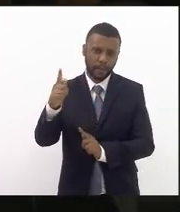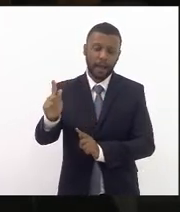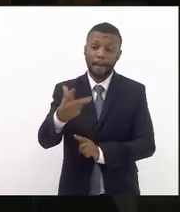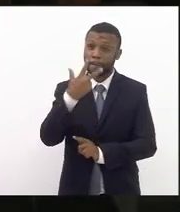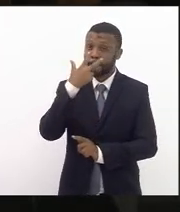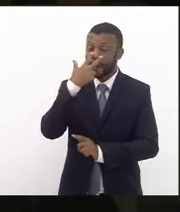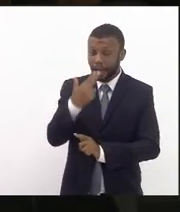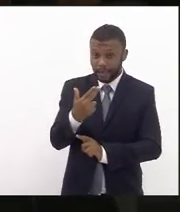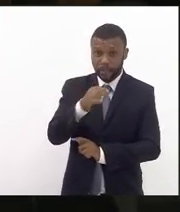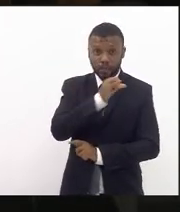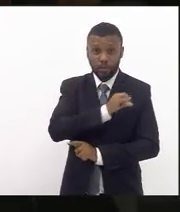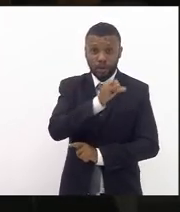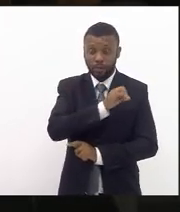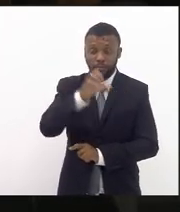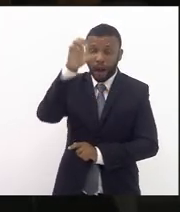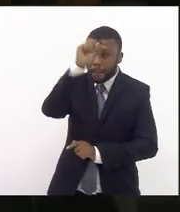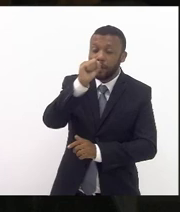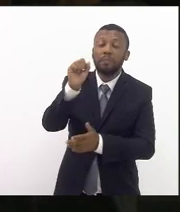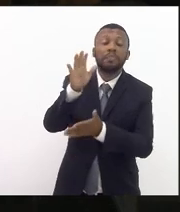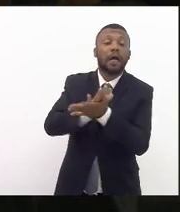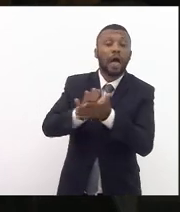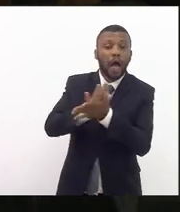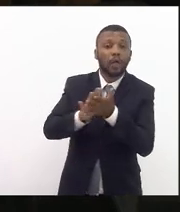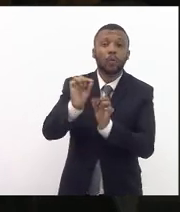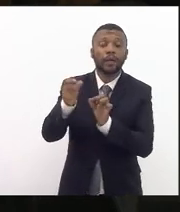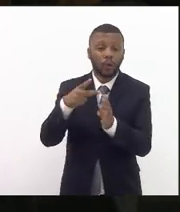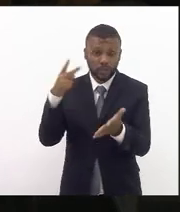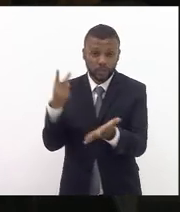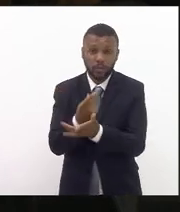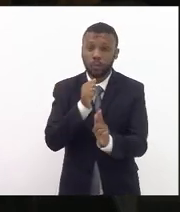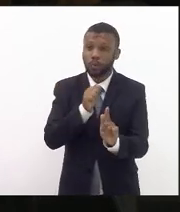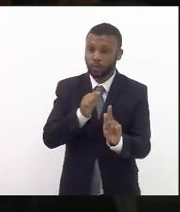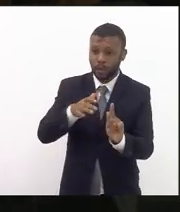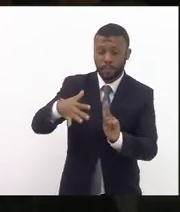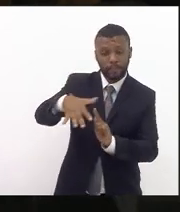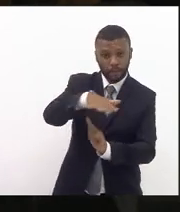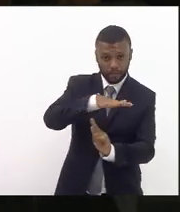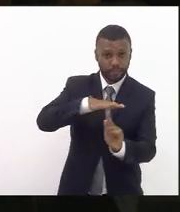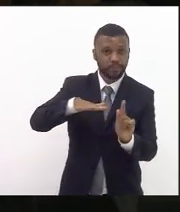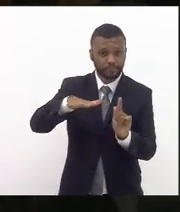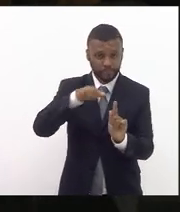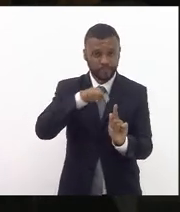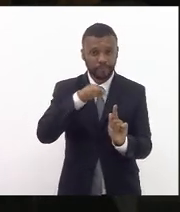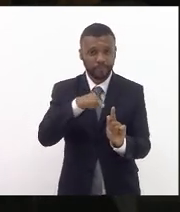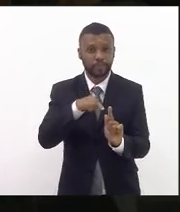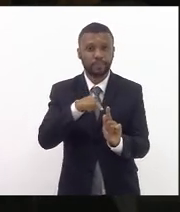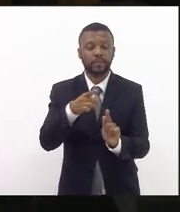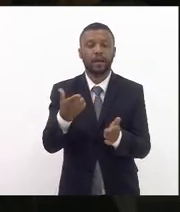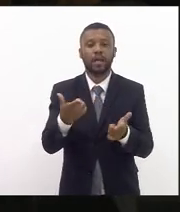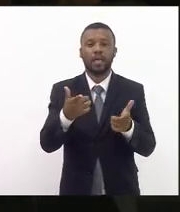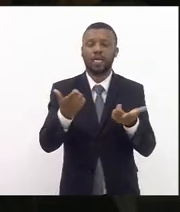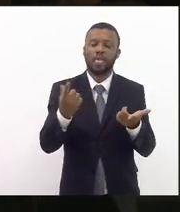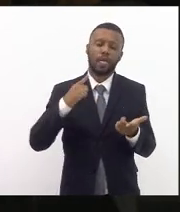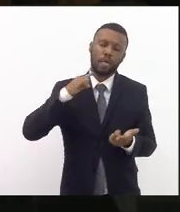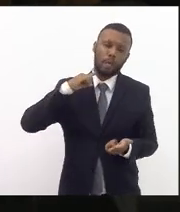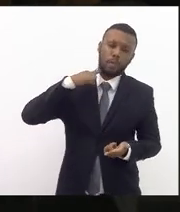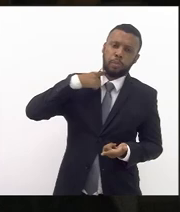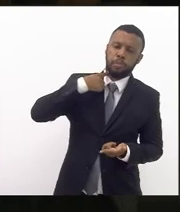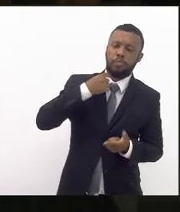não aprendeu nada com o que aconteceu com a Baía de Guanabara, né? Deterioração